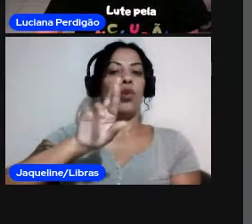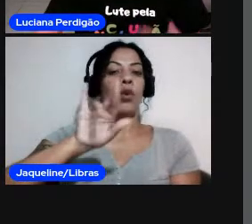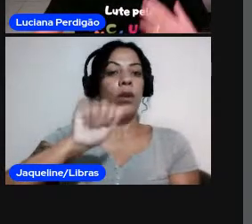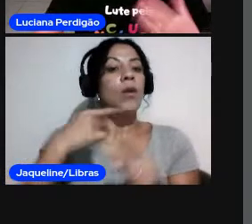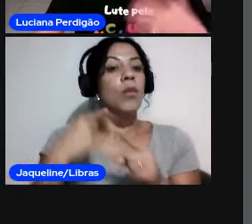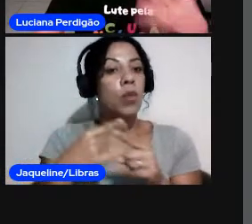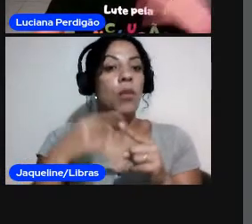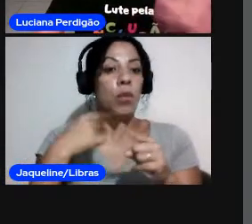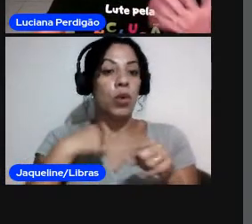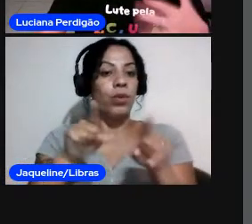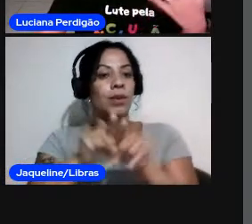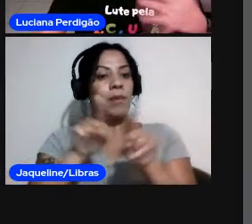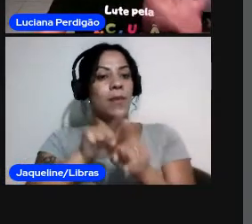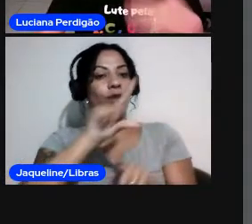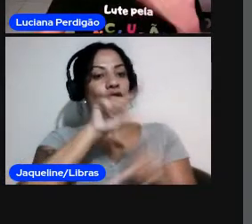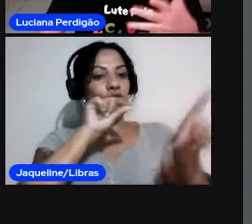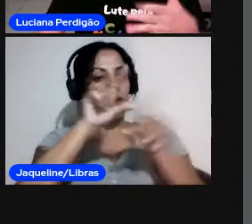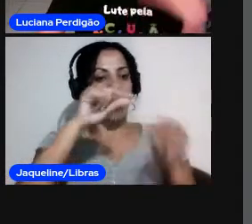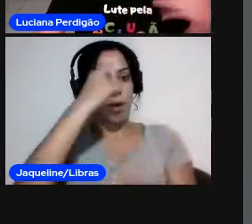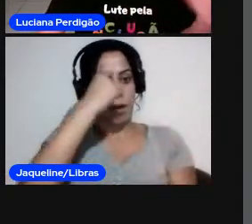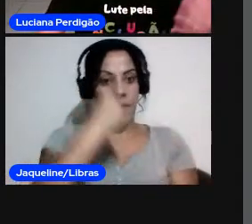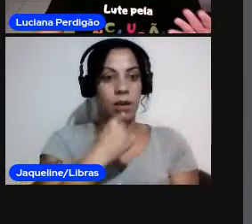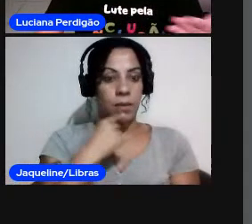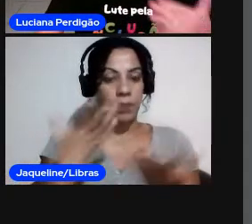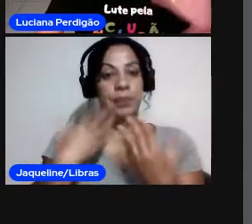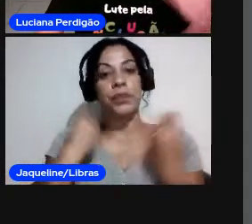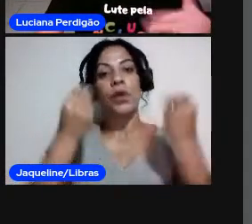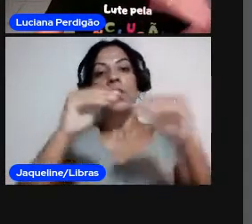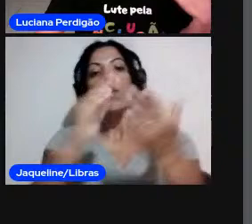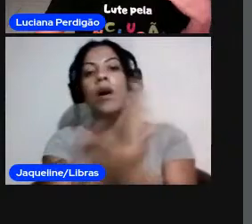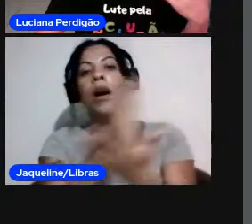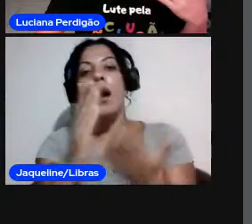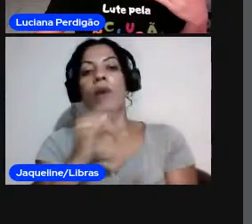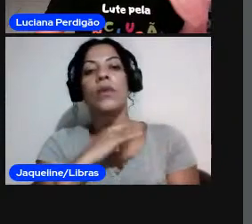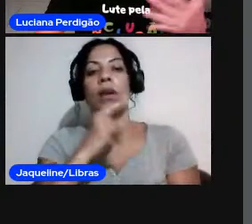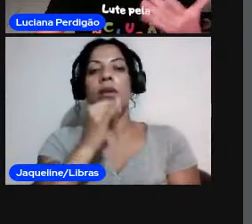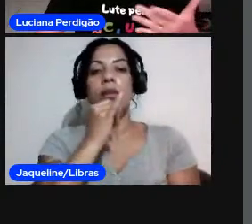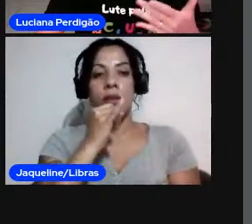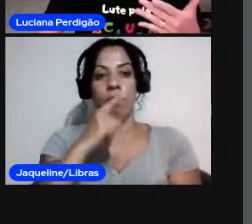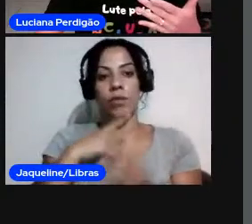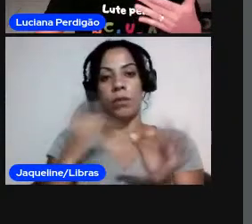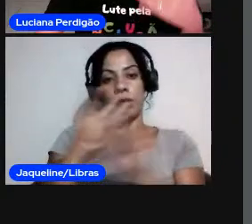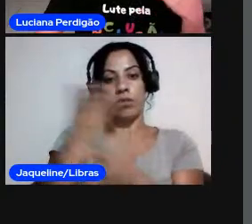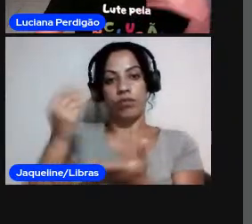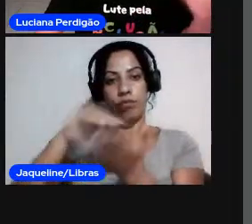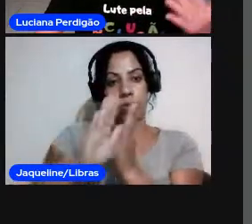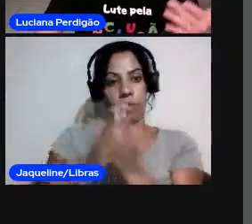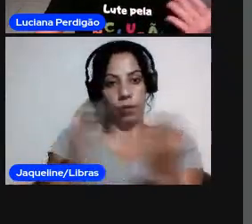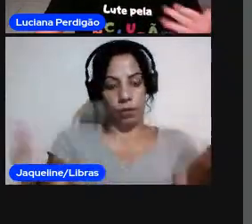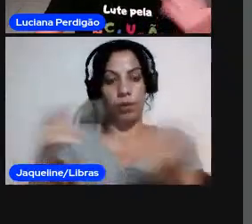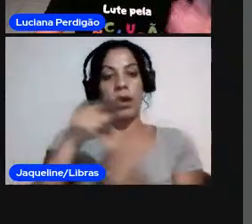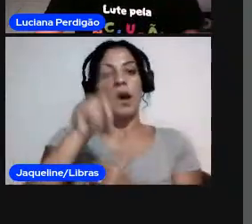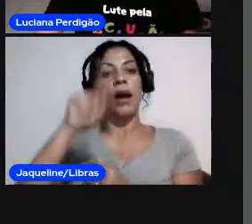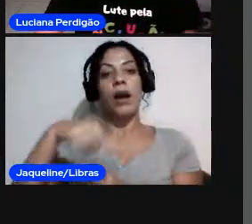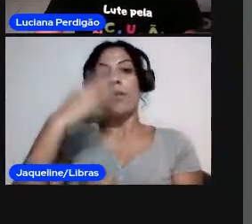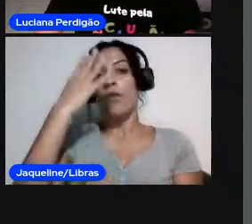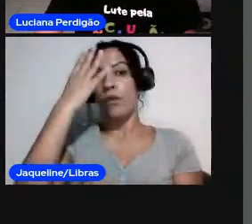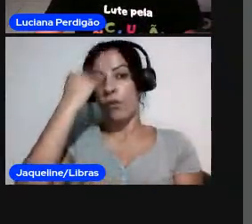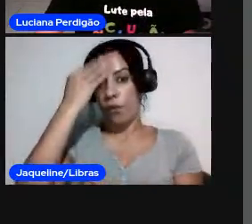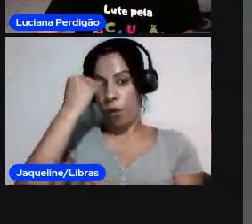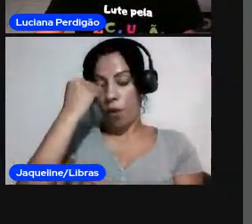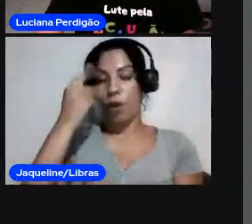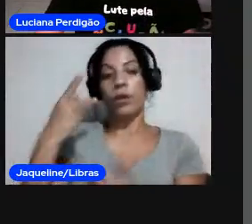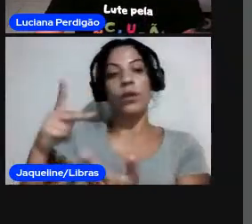imagens. Então, aqui eu trago alguns exemplos que estão lá na cartilha, que são imagens, né, são fotos dos